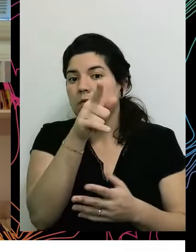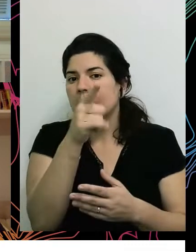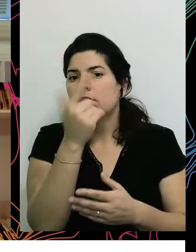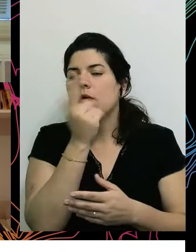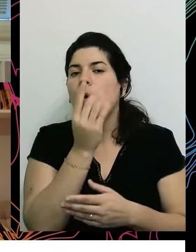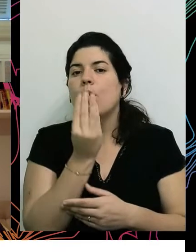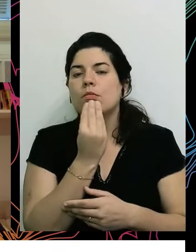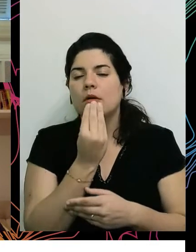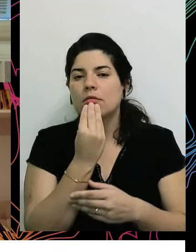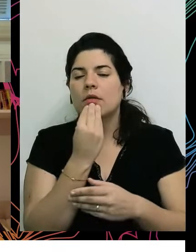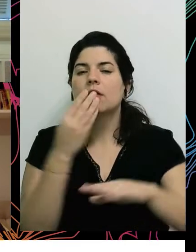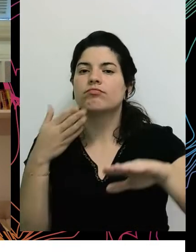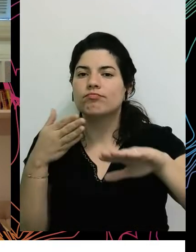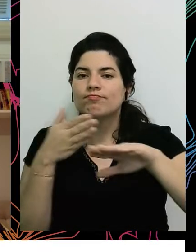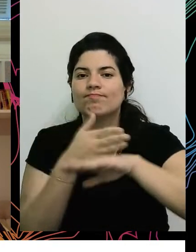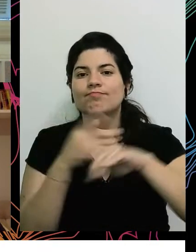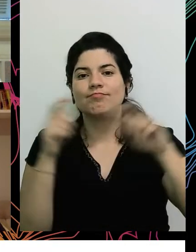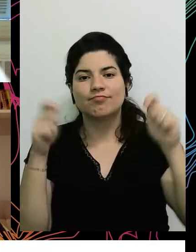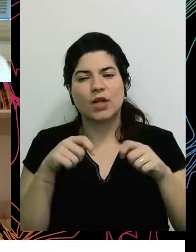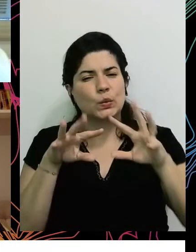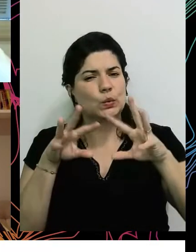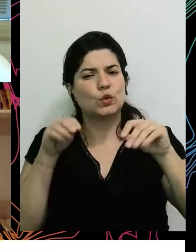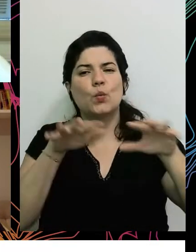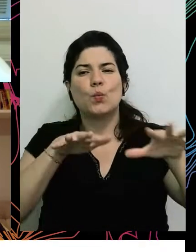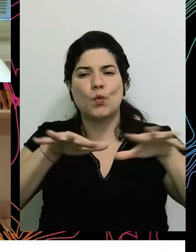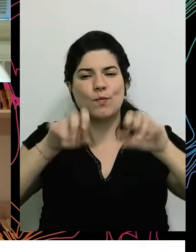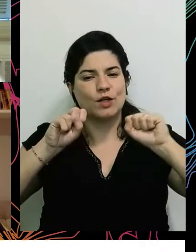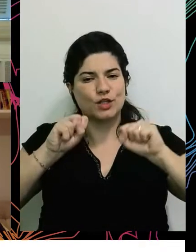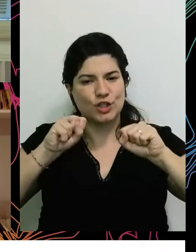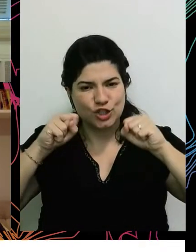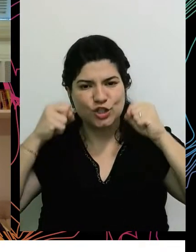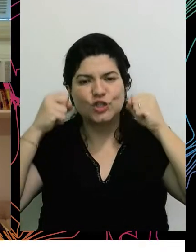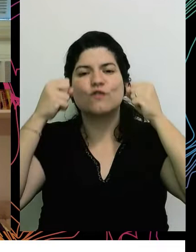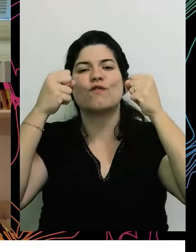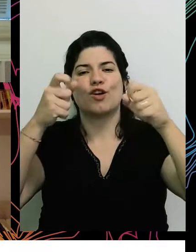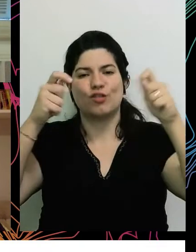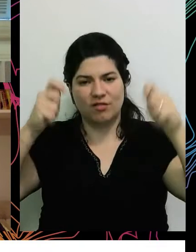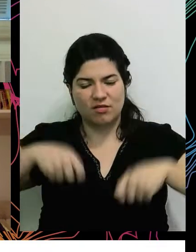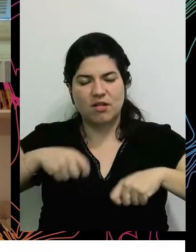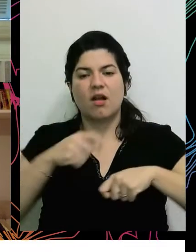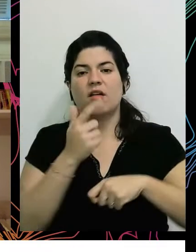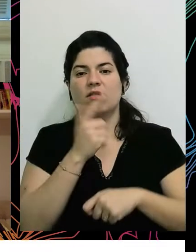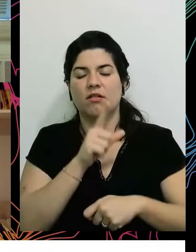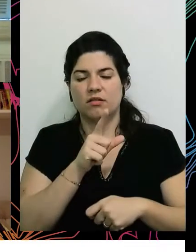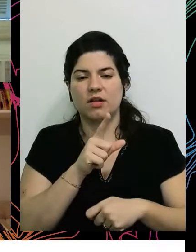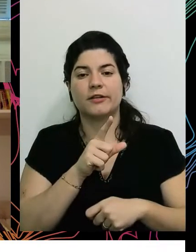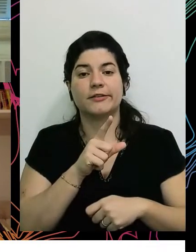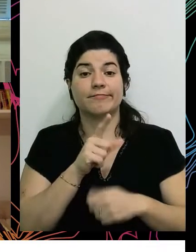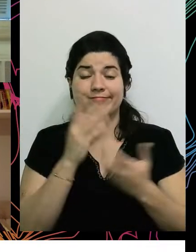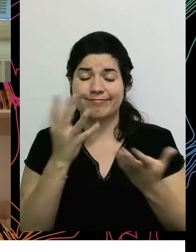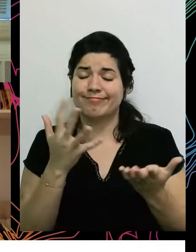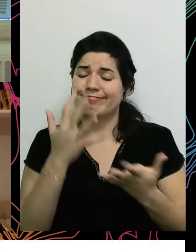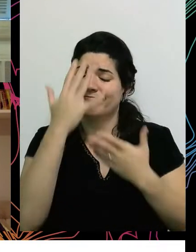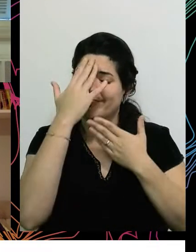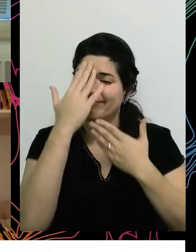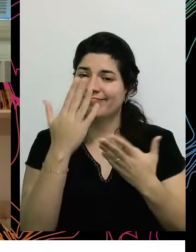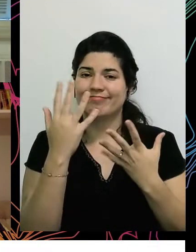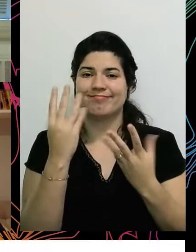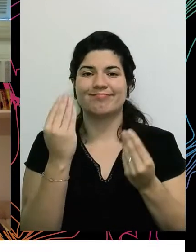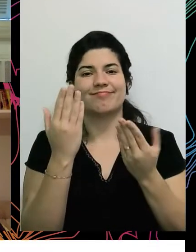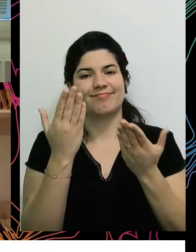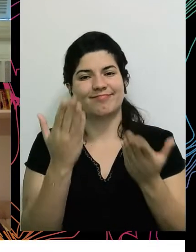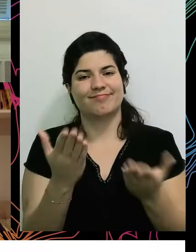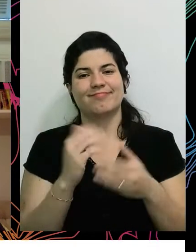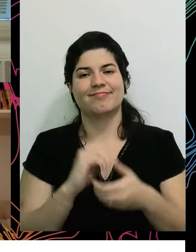ao ter todo esse movimento, esse esforço de resiliência, de resistência. Então, eu sou muito grata, inclusive, por isso